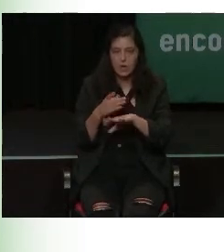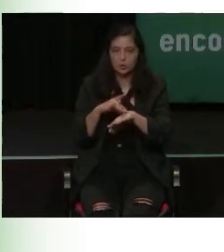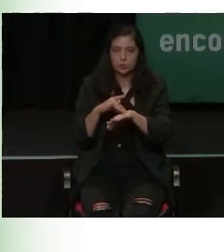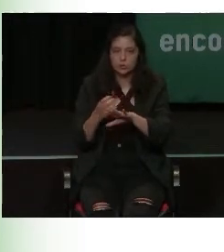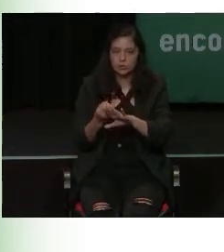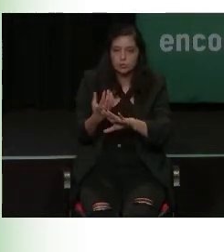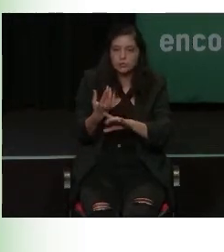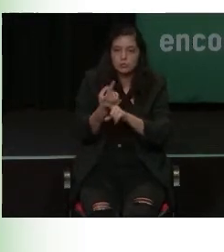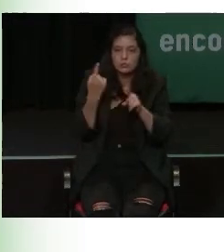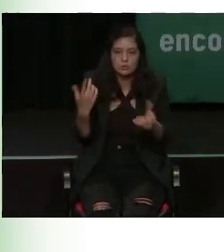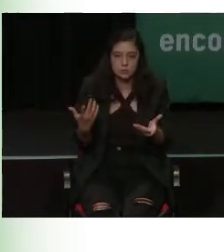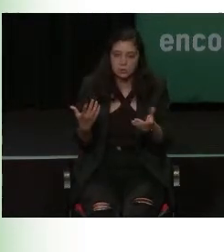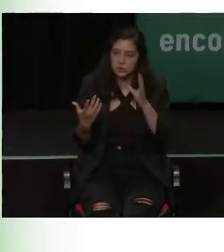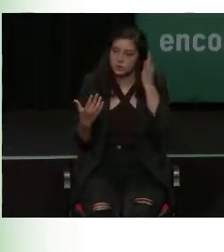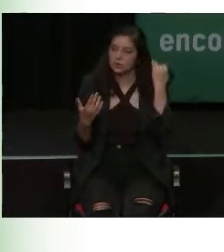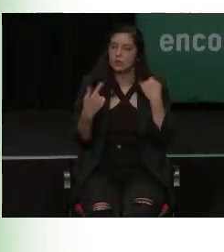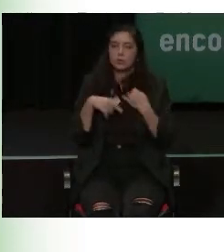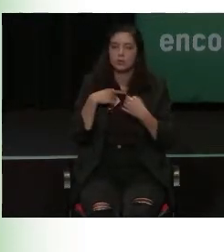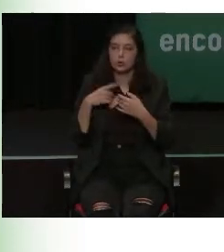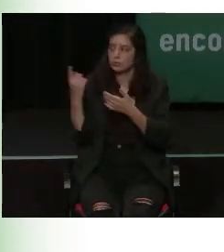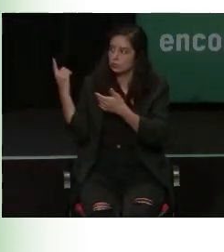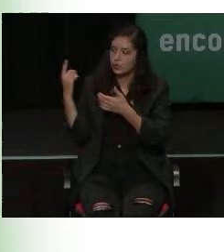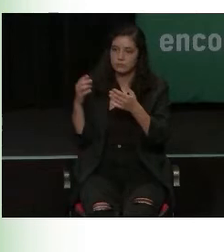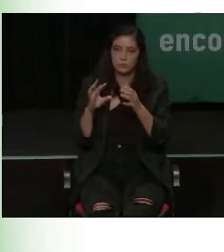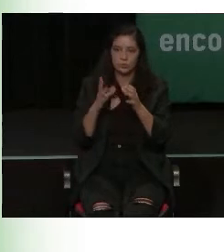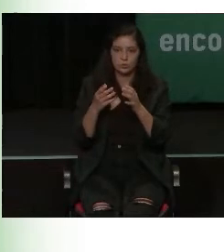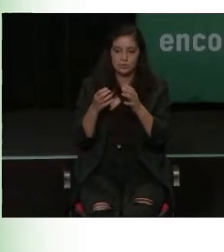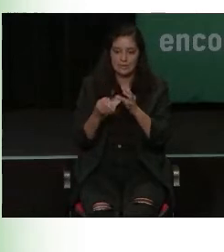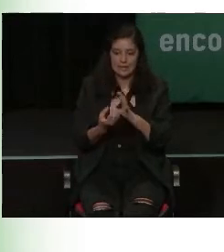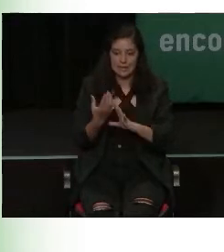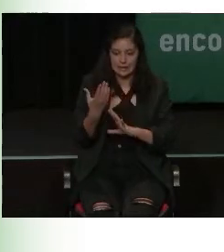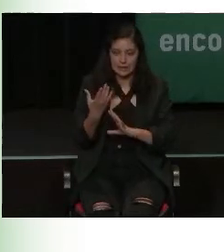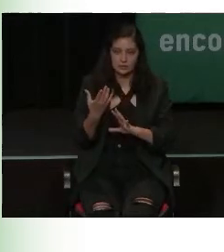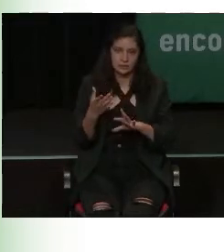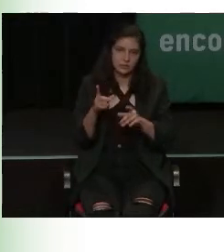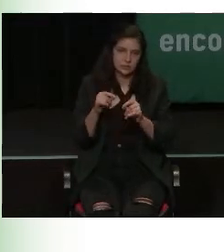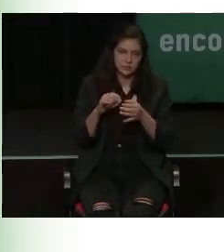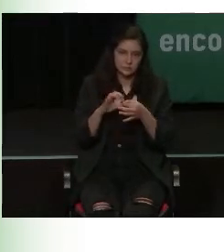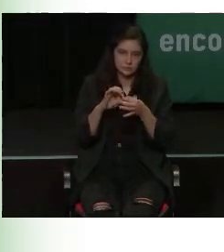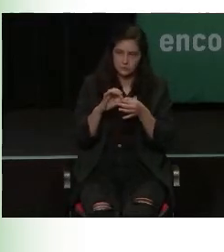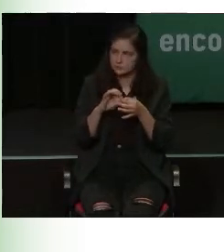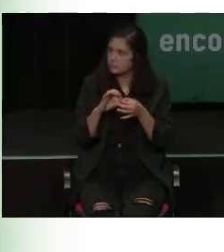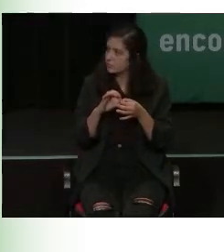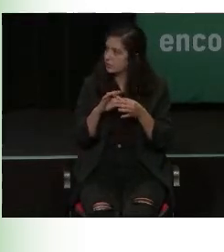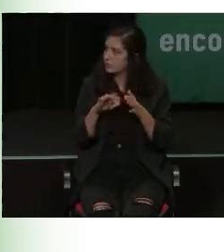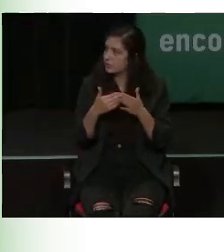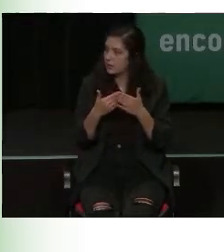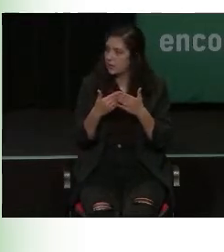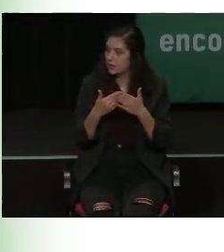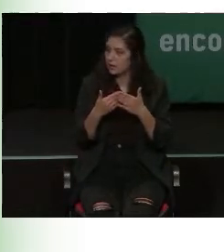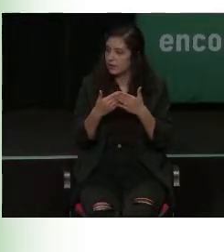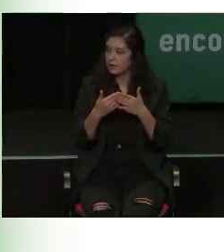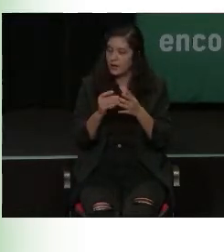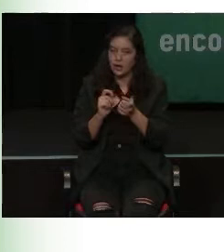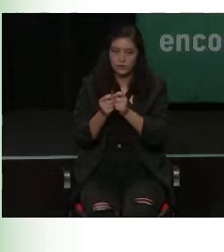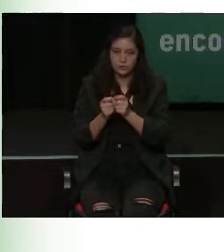doenças e nós mostramos que, afinal, é na linha germinativa, ainda nas gónadas, que se efetuou as primeiras alterações